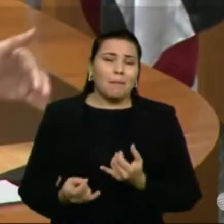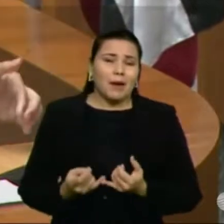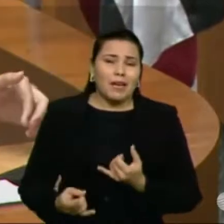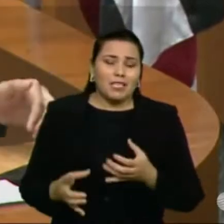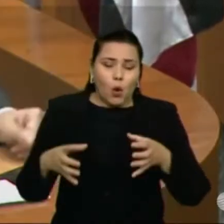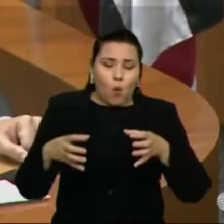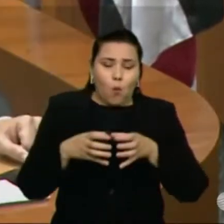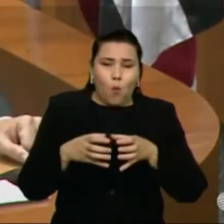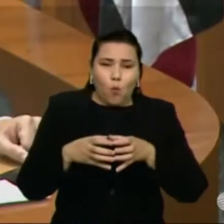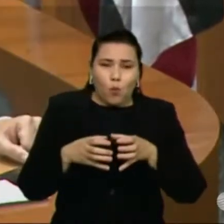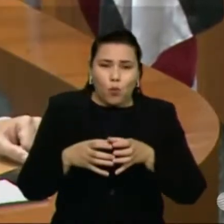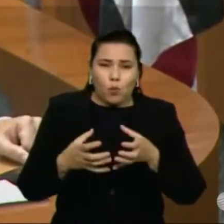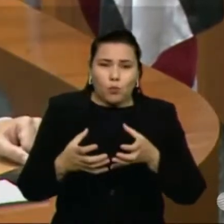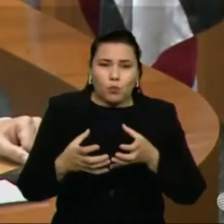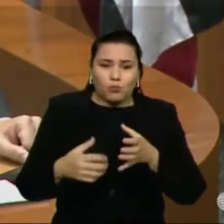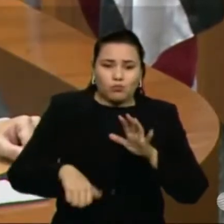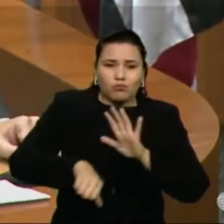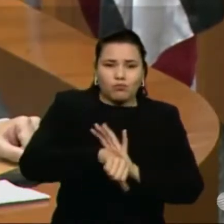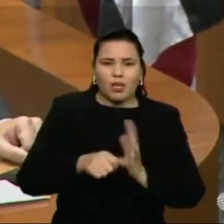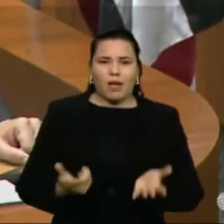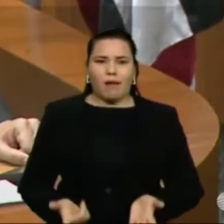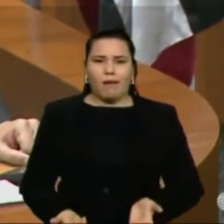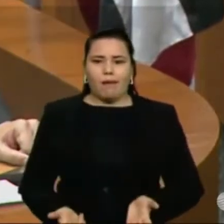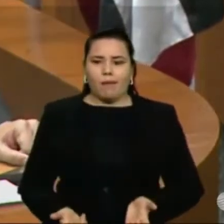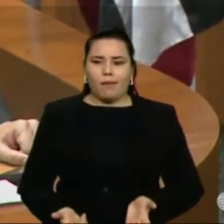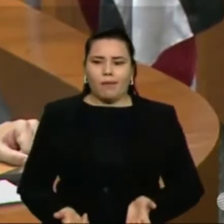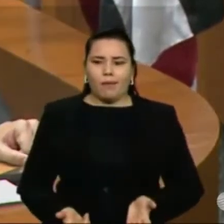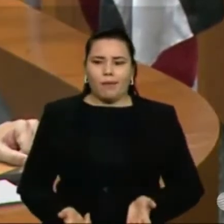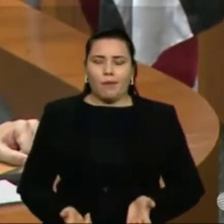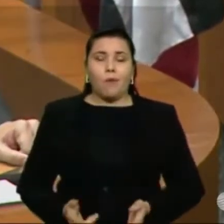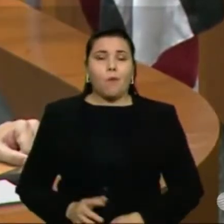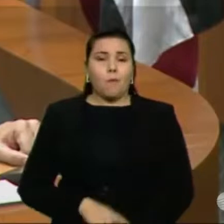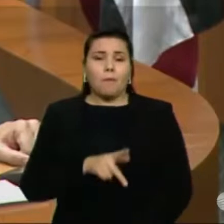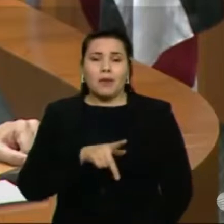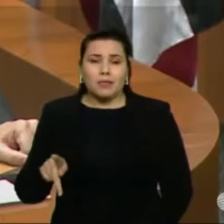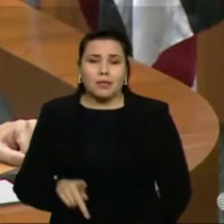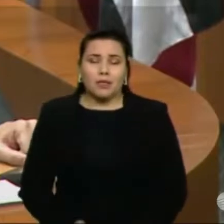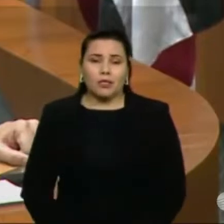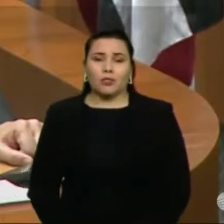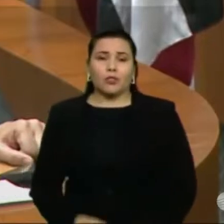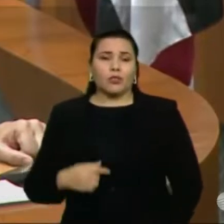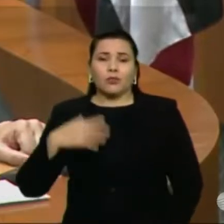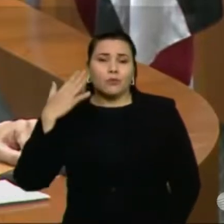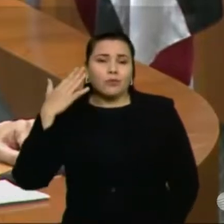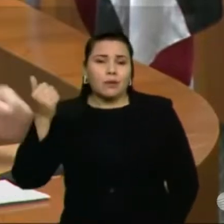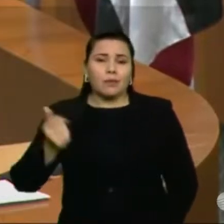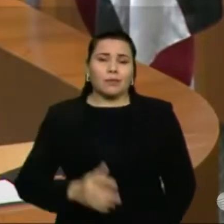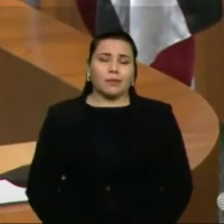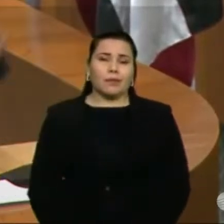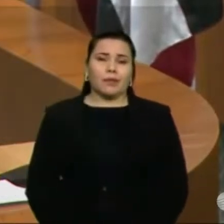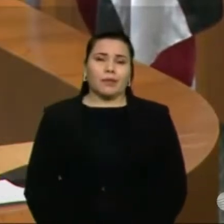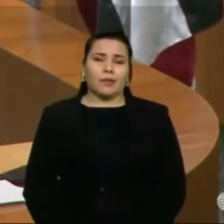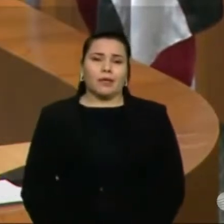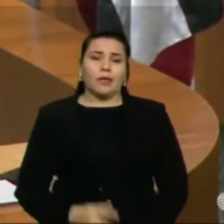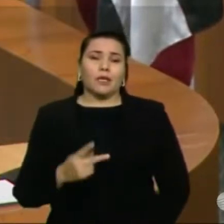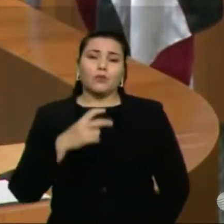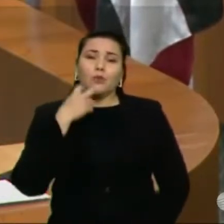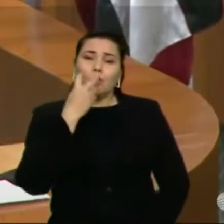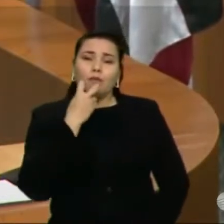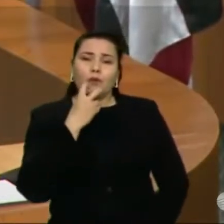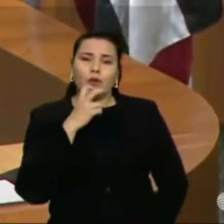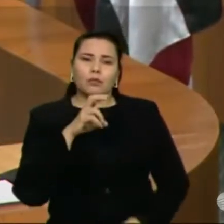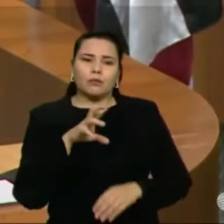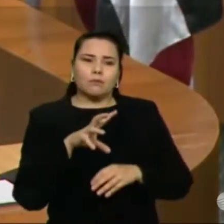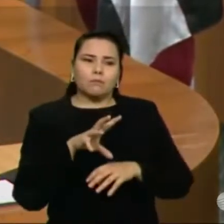se via era o presidente que estava sendo gravado sem saber por um de seus auxiliares, utilizando as estruturas do